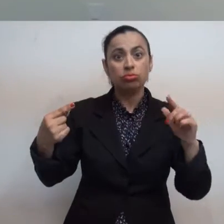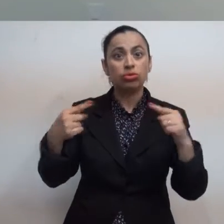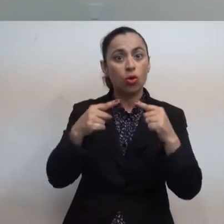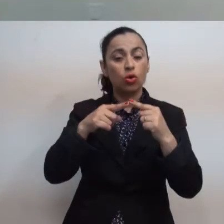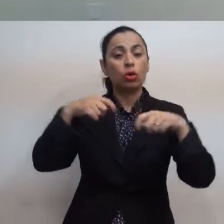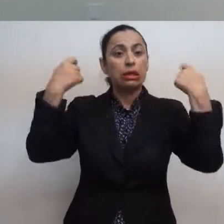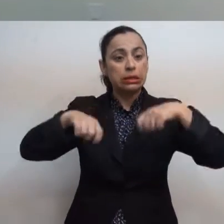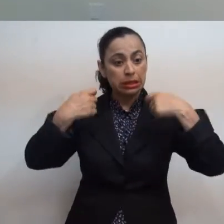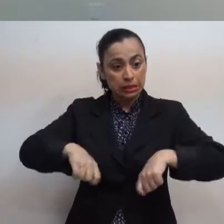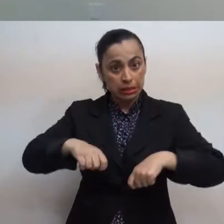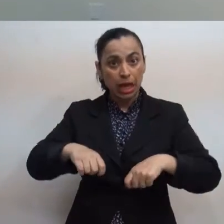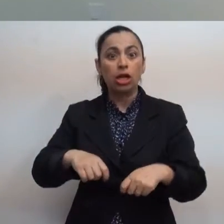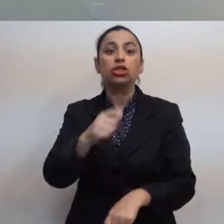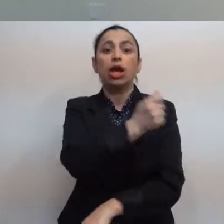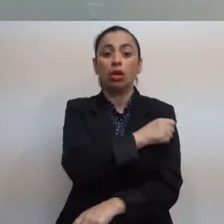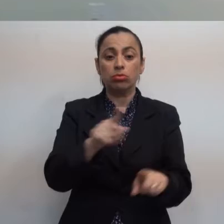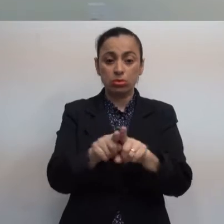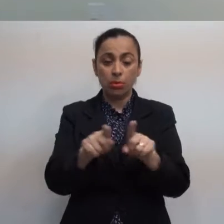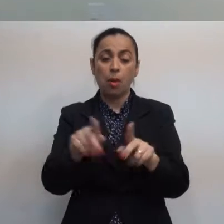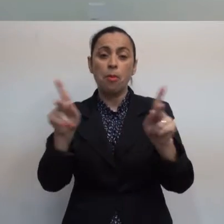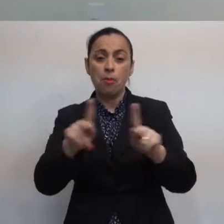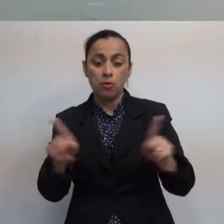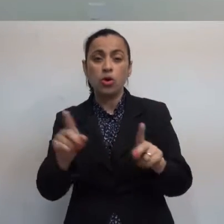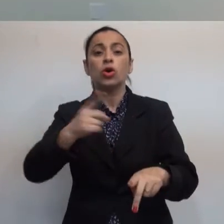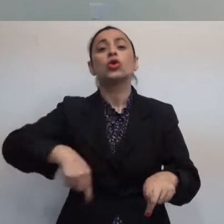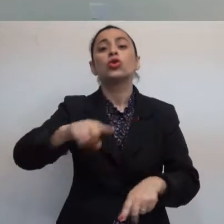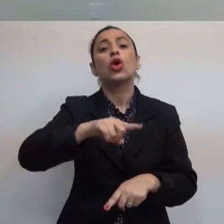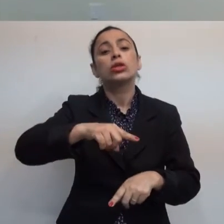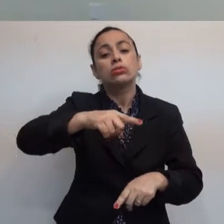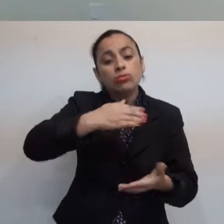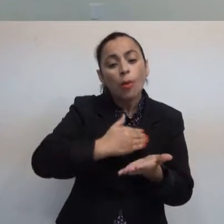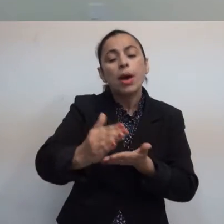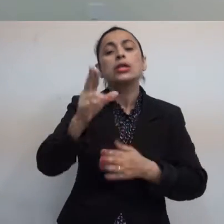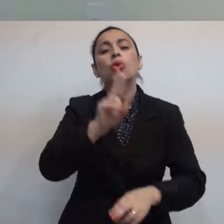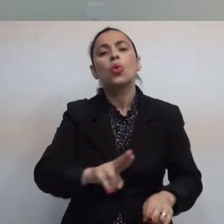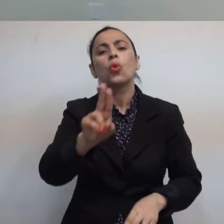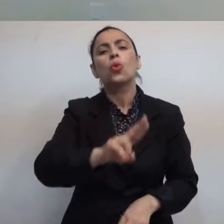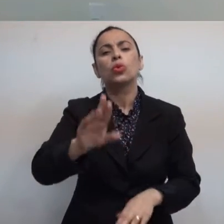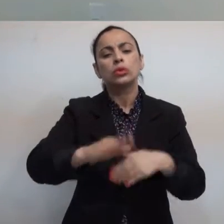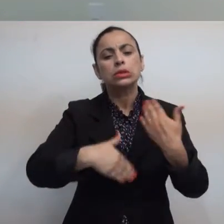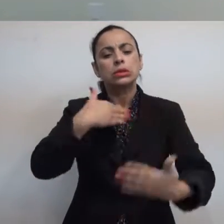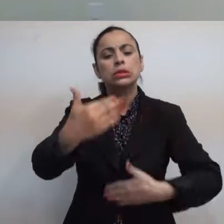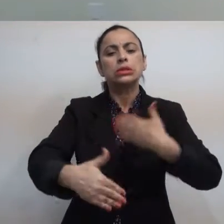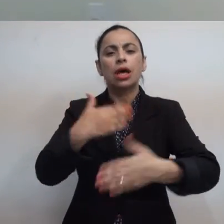das necessidades de tanto de alunos e de professores, nós